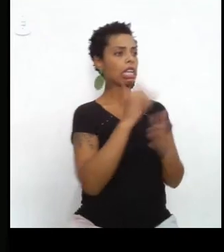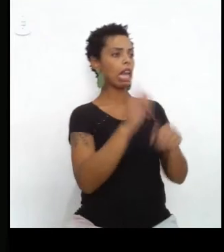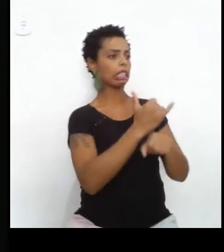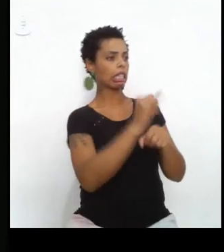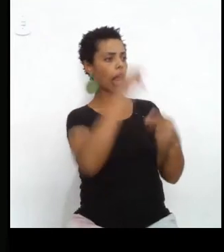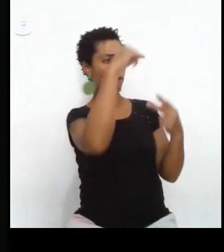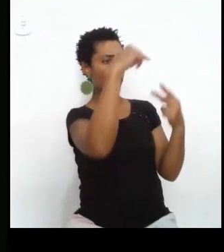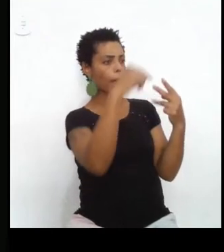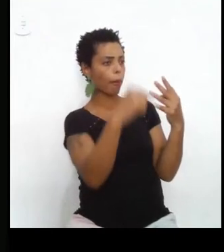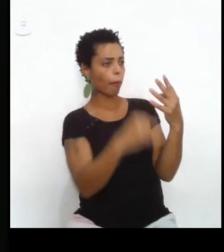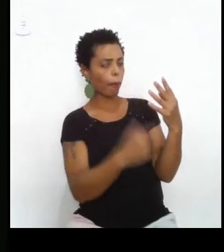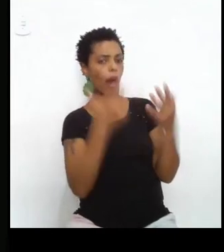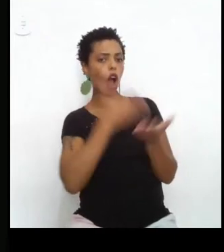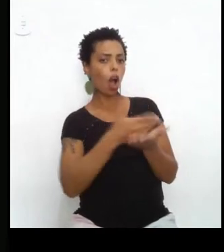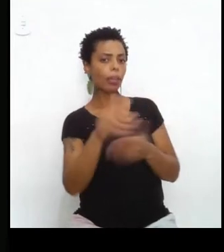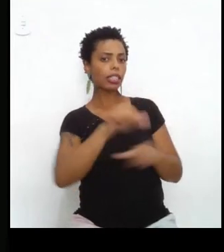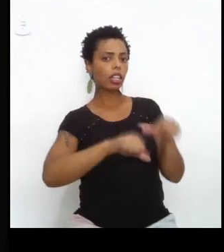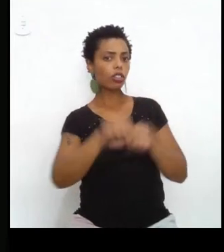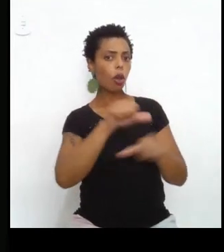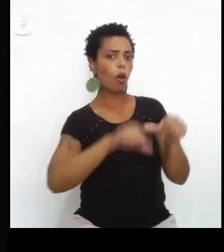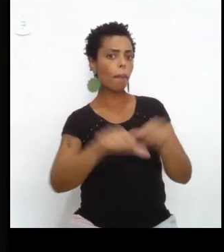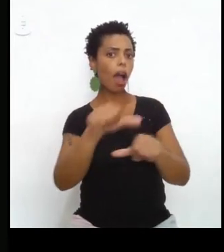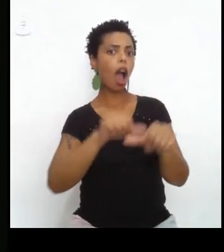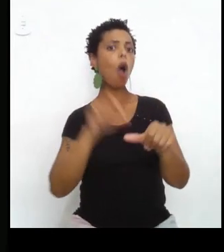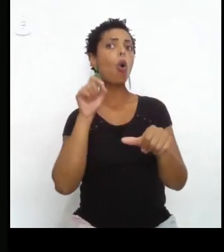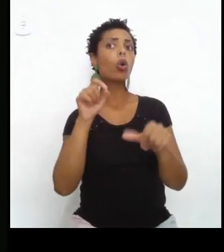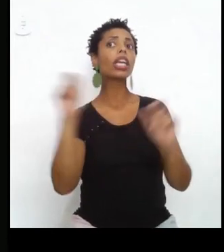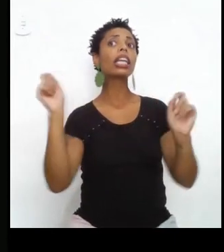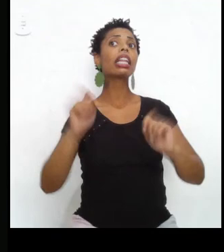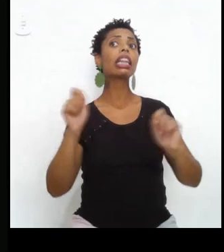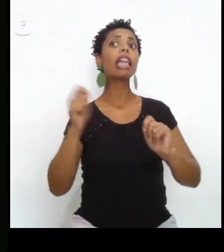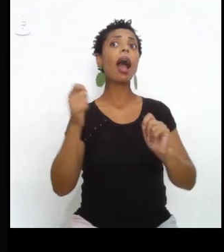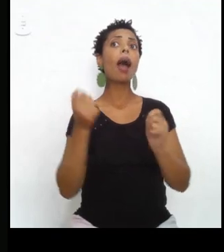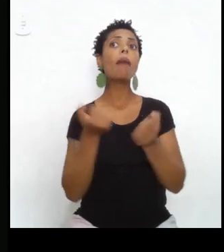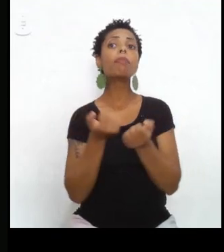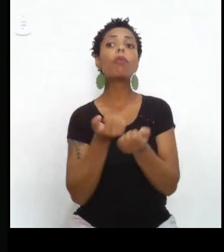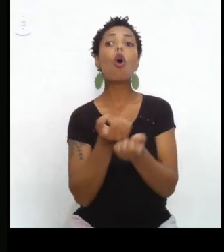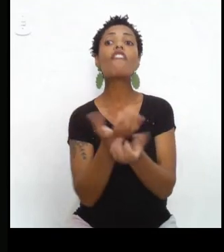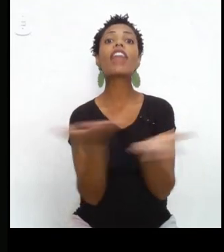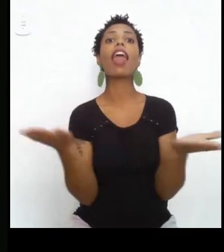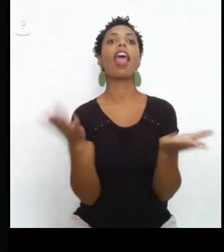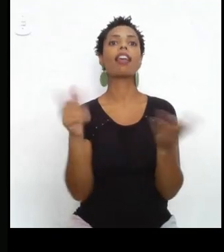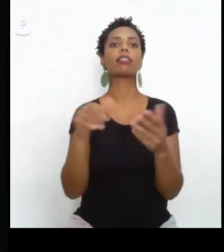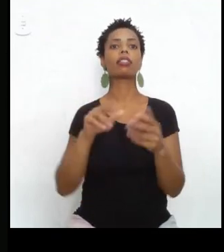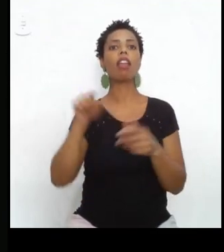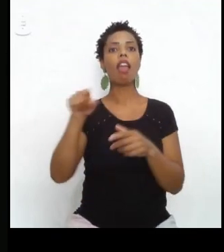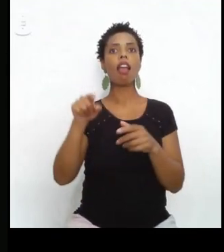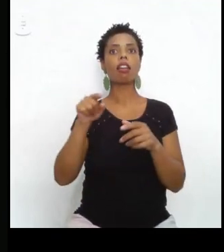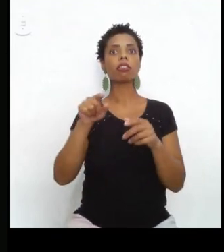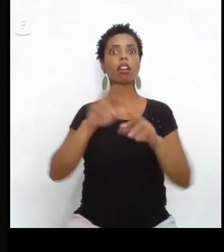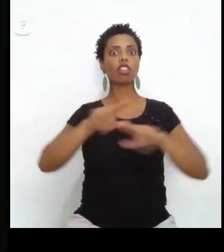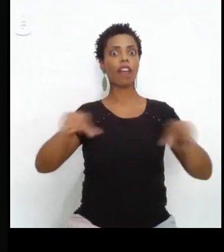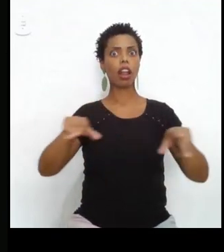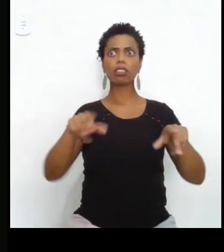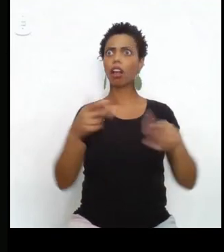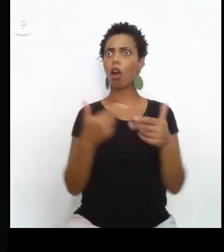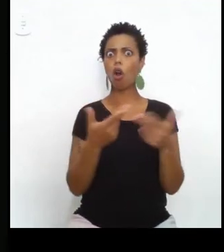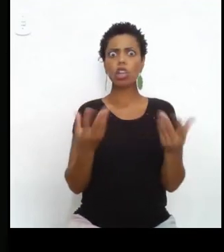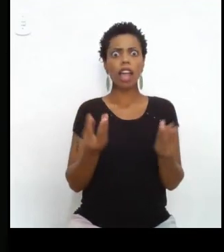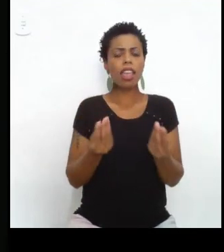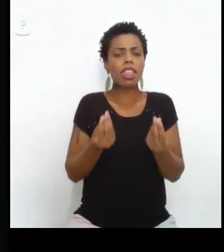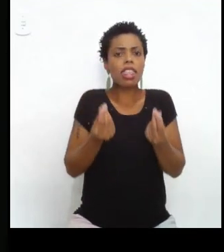o que que essas transmutações podem possibilitar bom né coisas muito ricas coisas